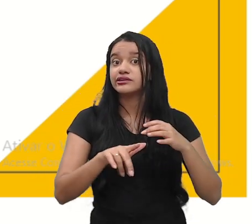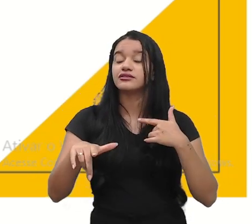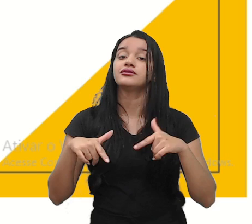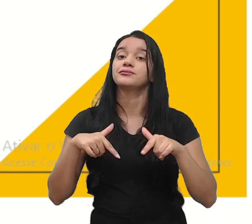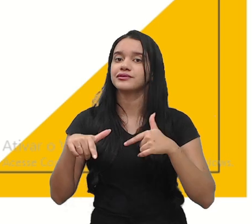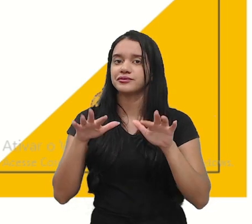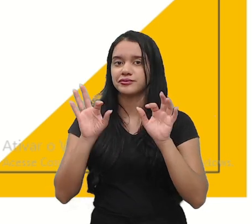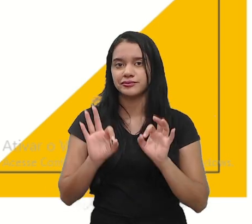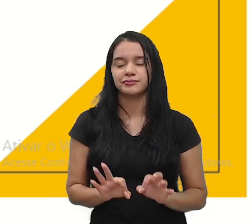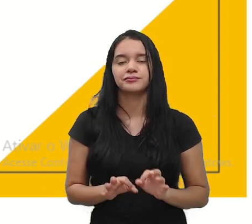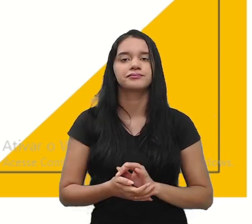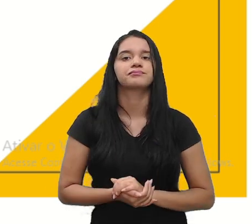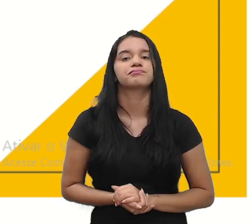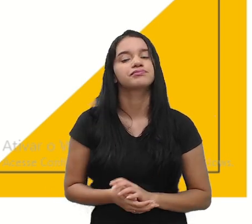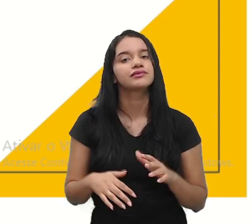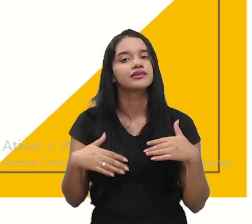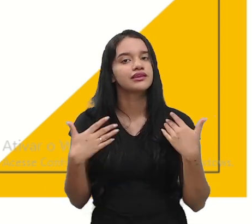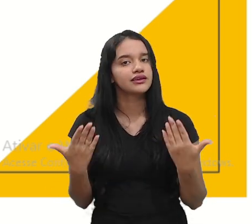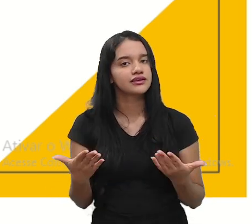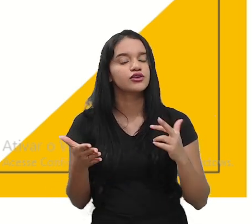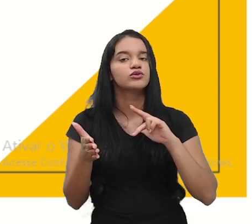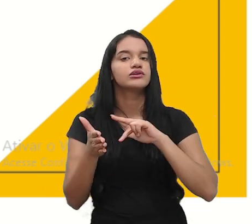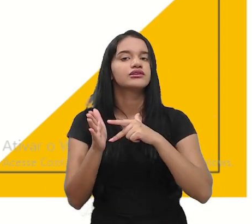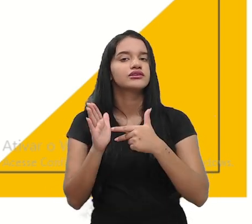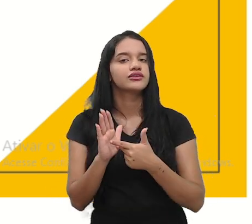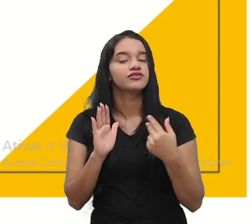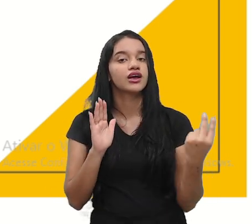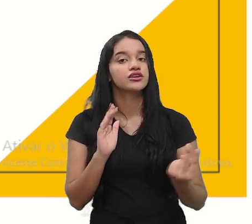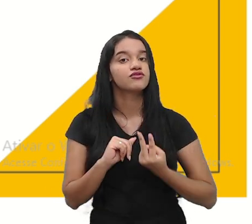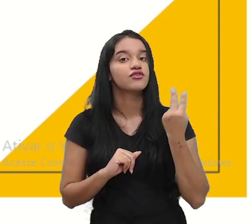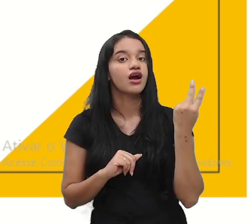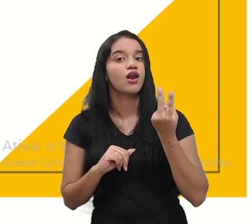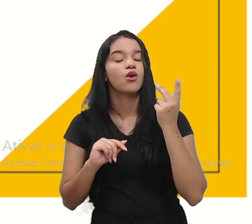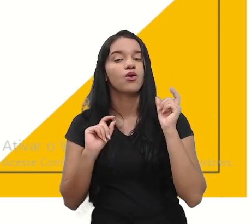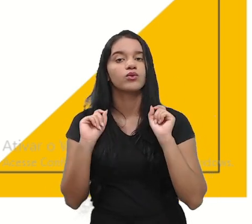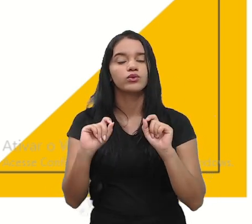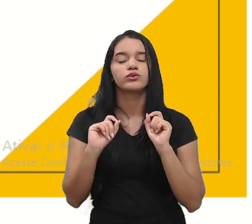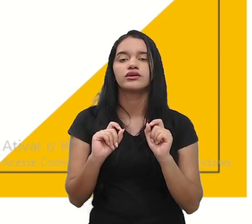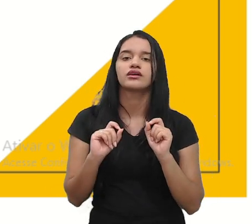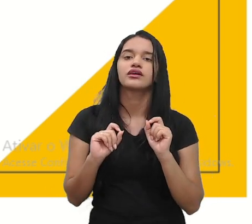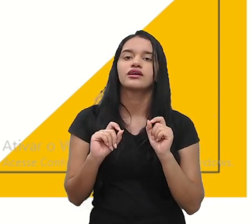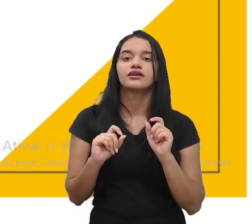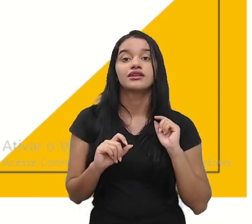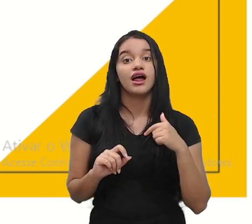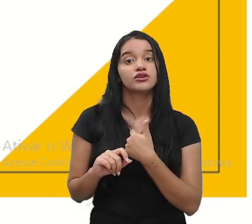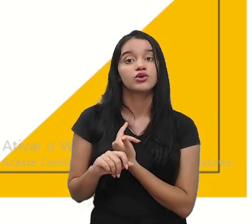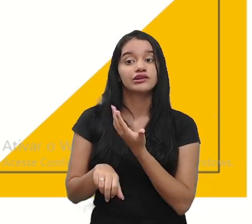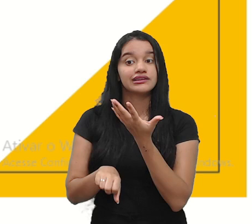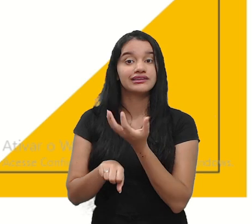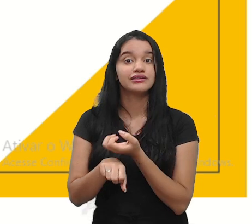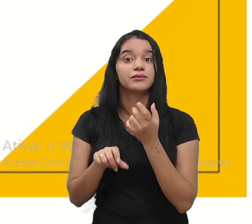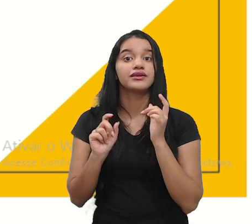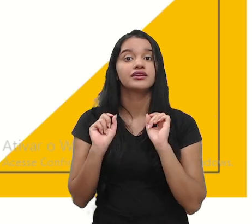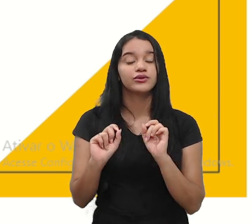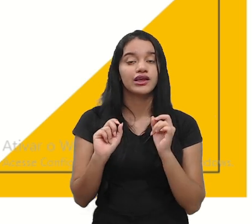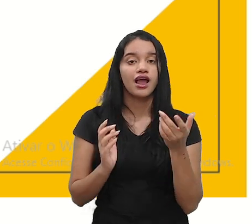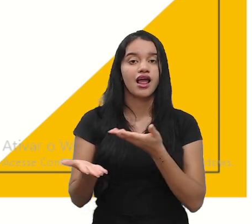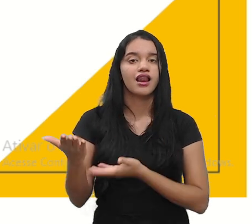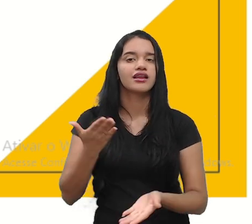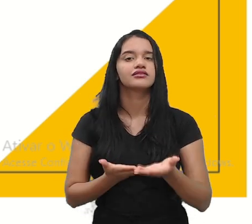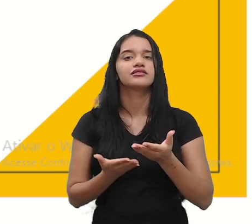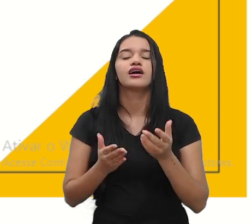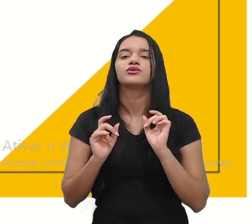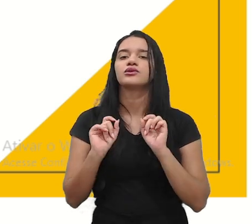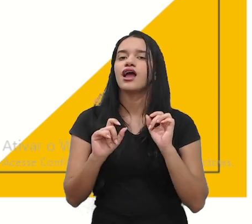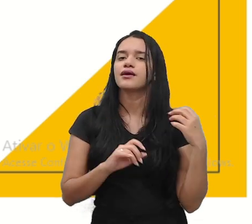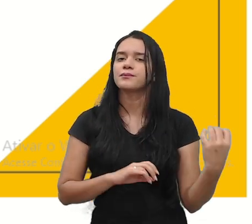trabalhando, né? Então, o significado de valor que será destacado na nossa disciplina está relacionado com a